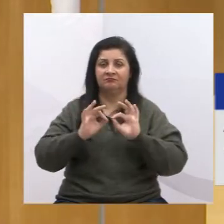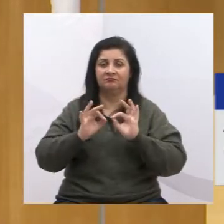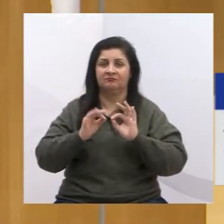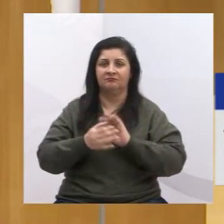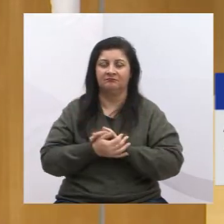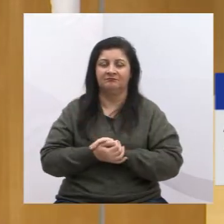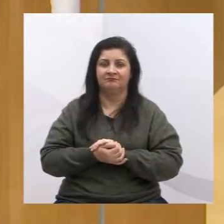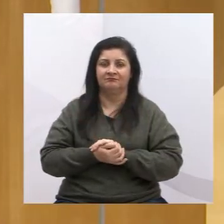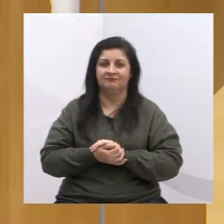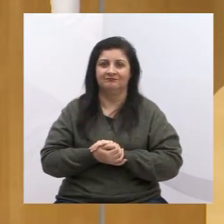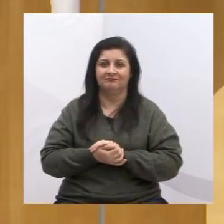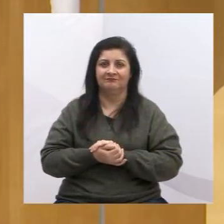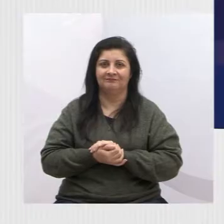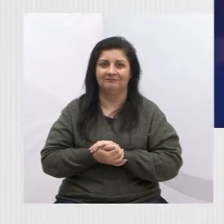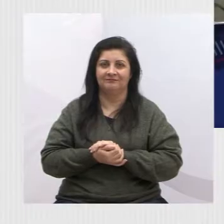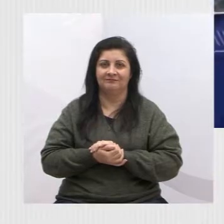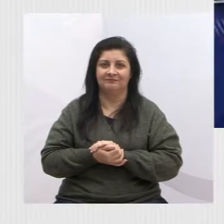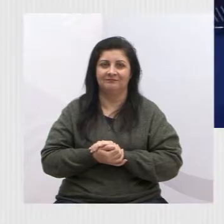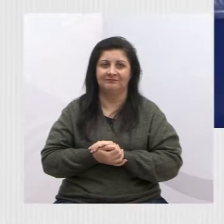do nosso projeto. Pode rodar, por favor.